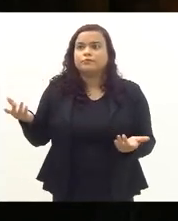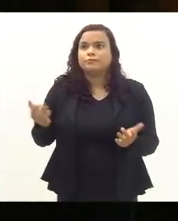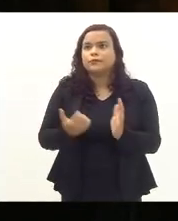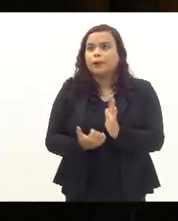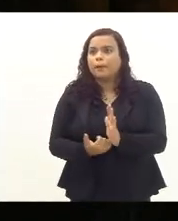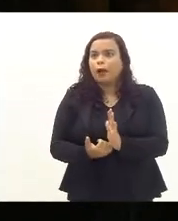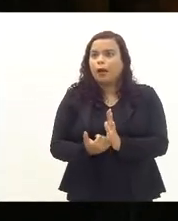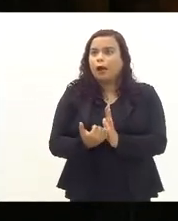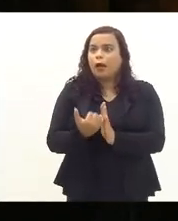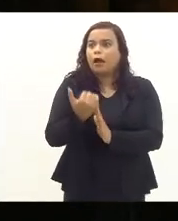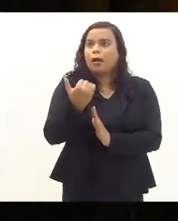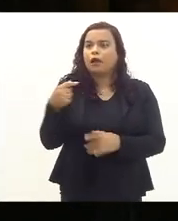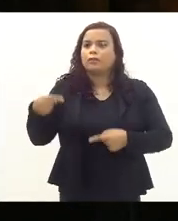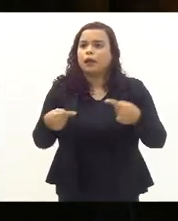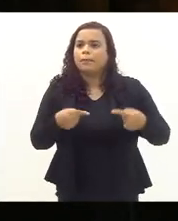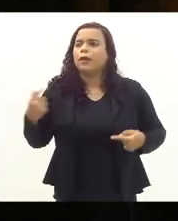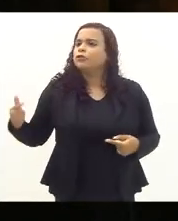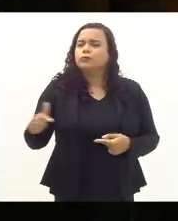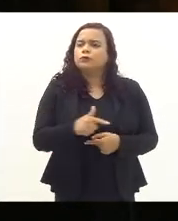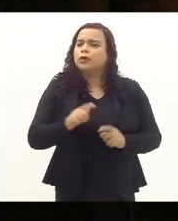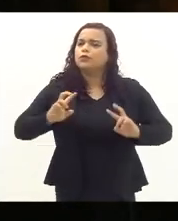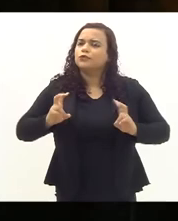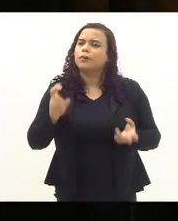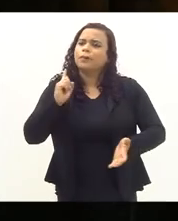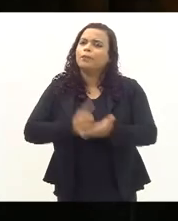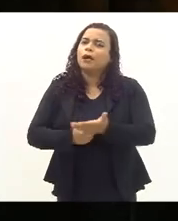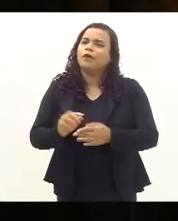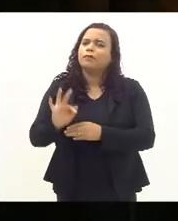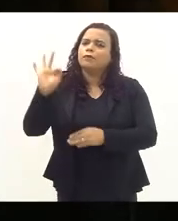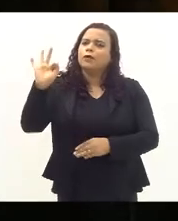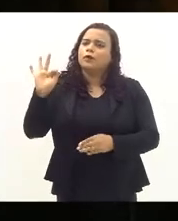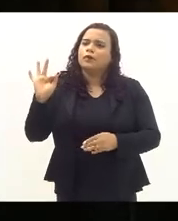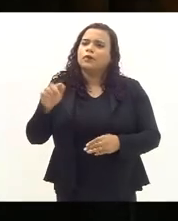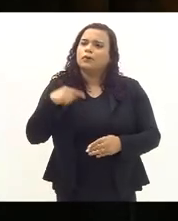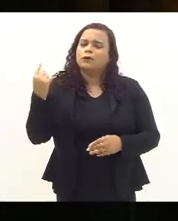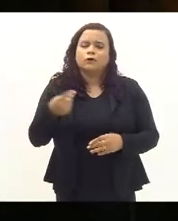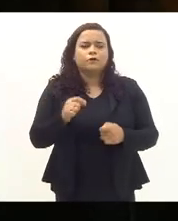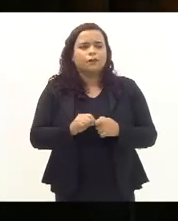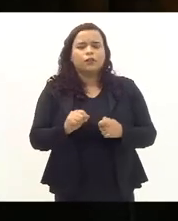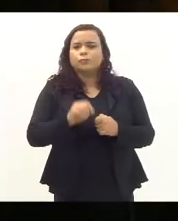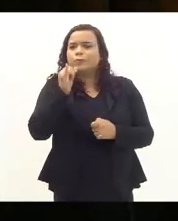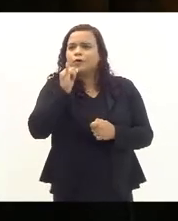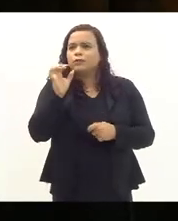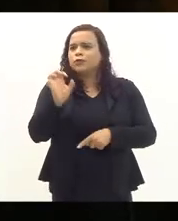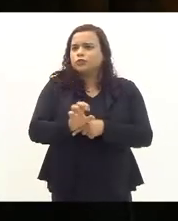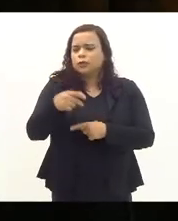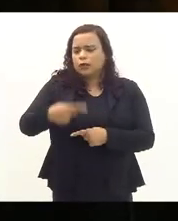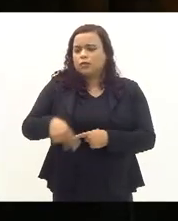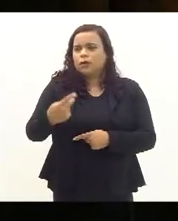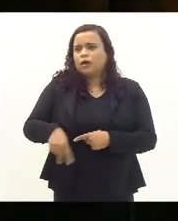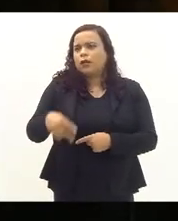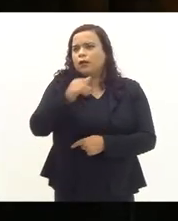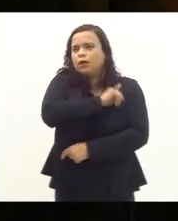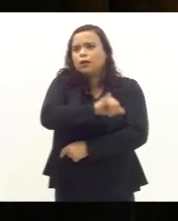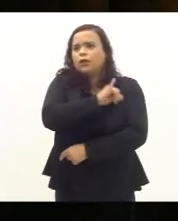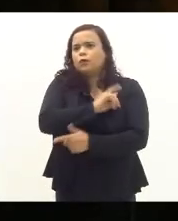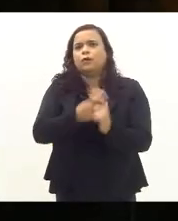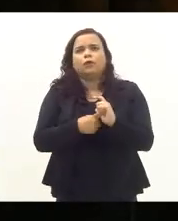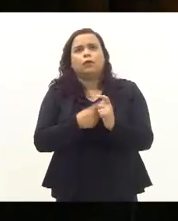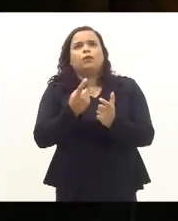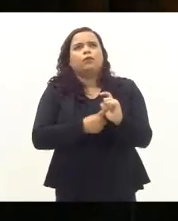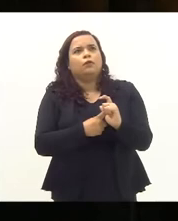debate sobre esse pacto federativo que faz com que estados como Rio de Janeiro só Deva